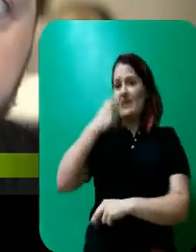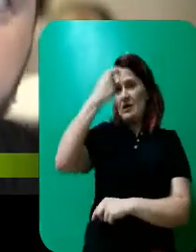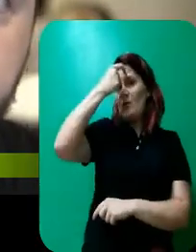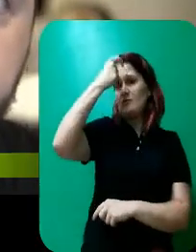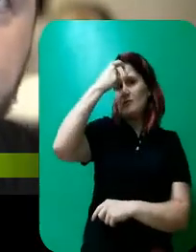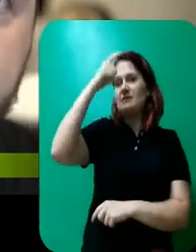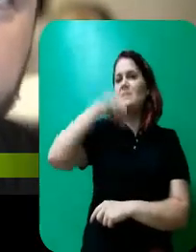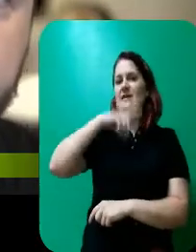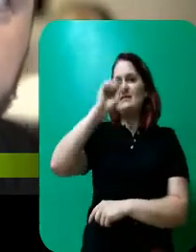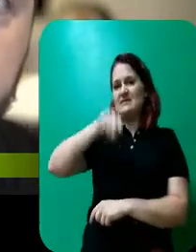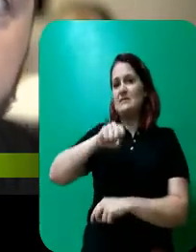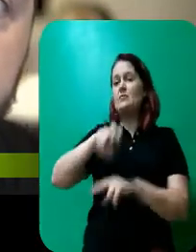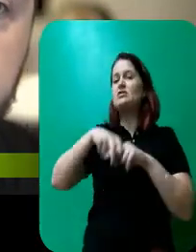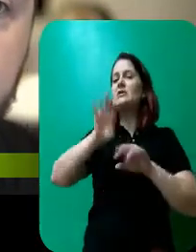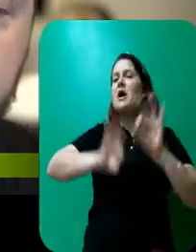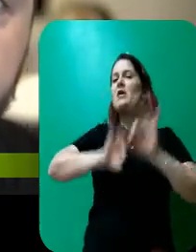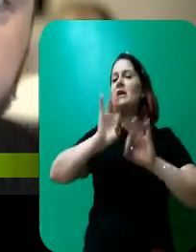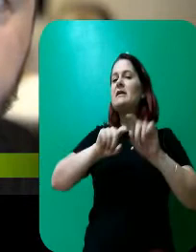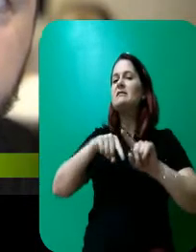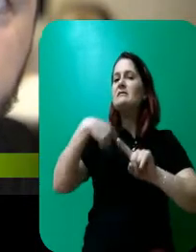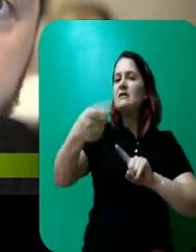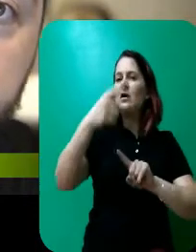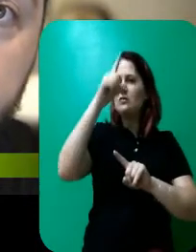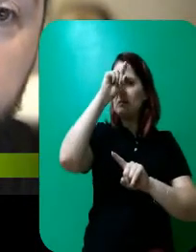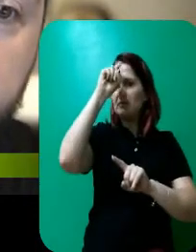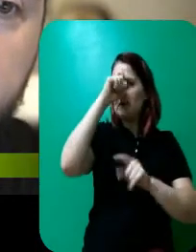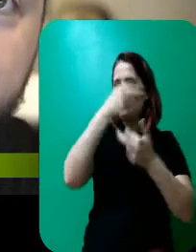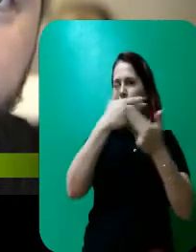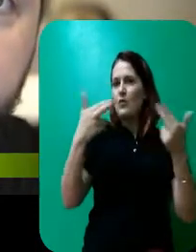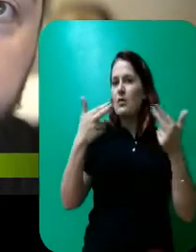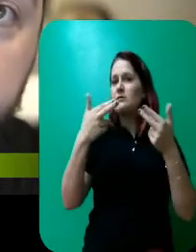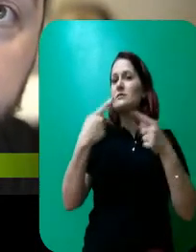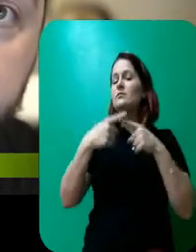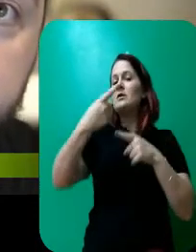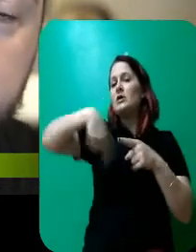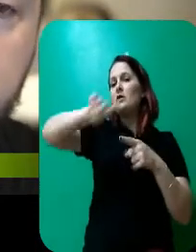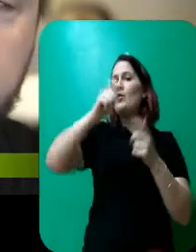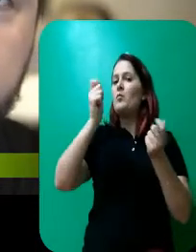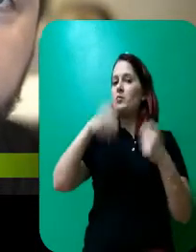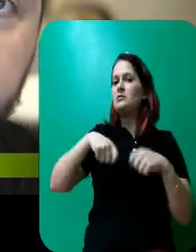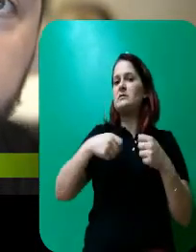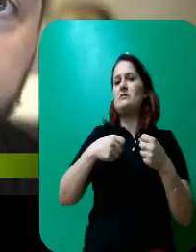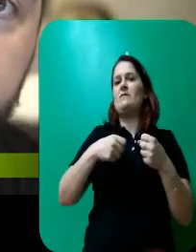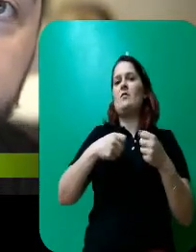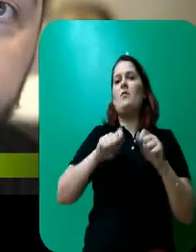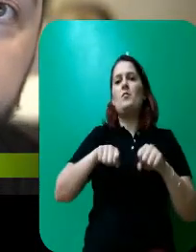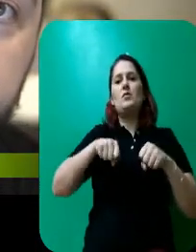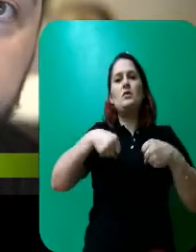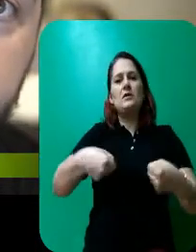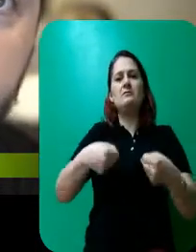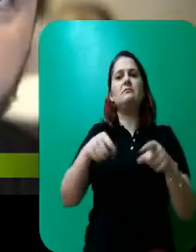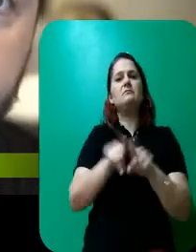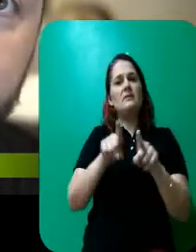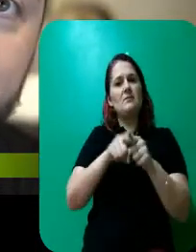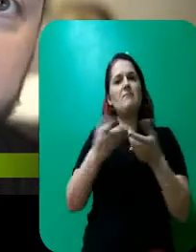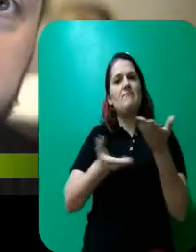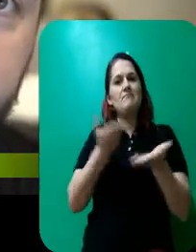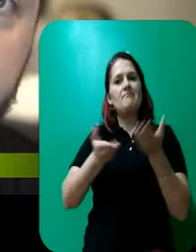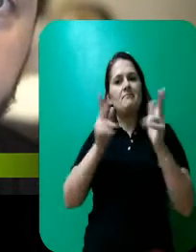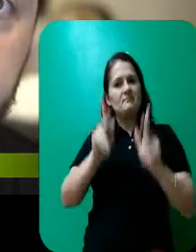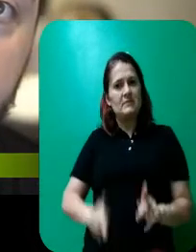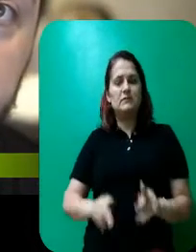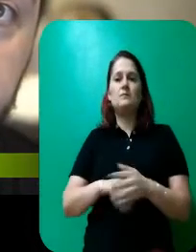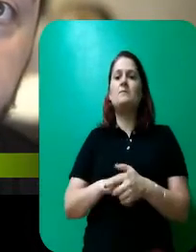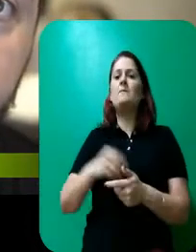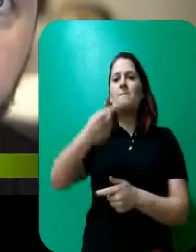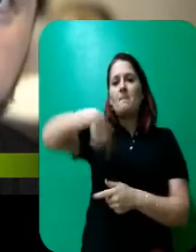coisas para que isso aconteça, para que a gente consiga se proteger e atender as pessoas dentro do que vem pela frente. A gente já está se preparando